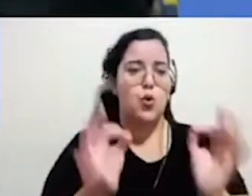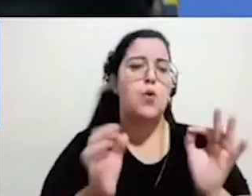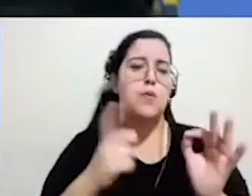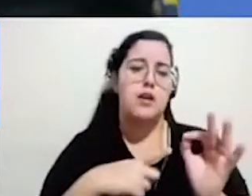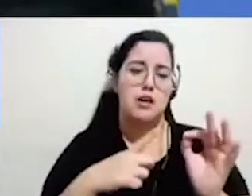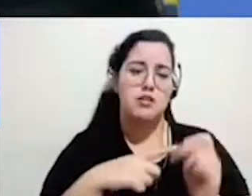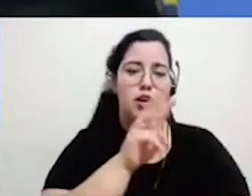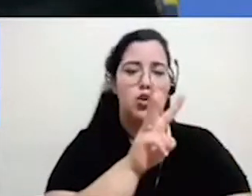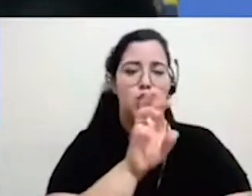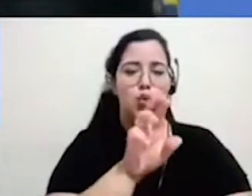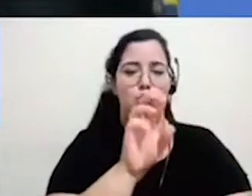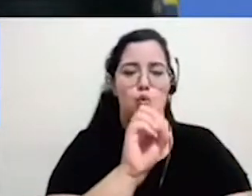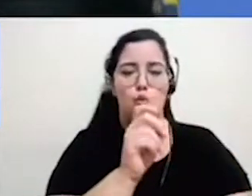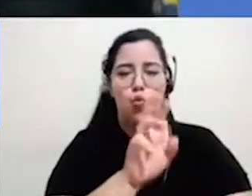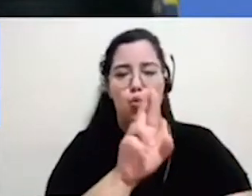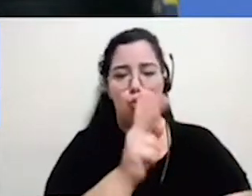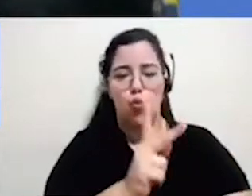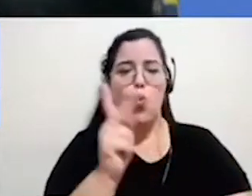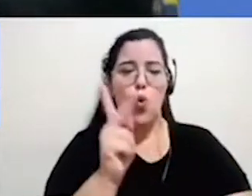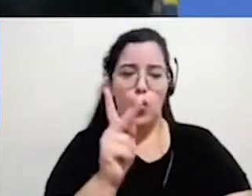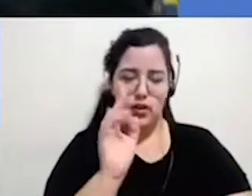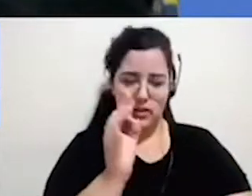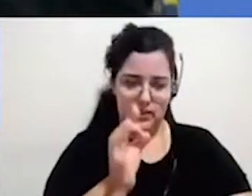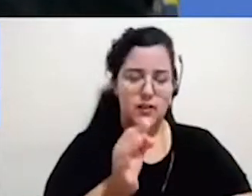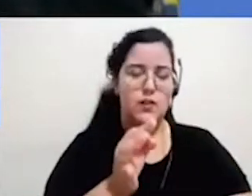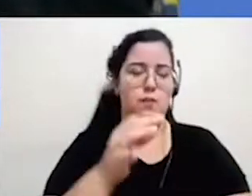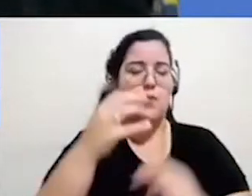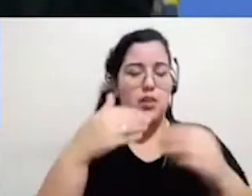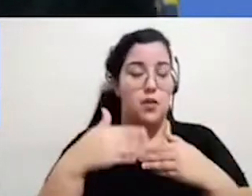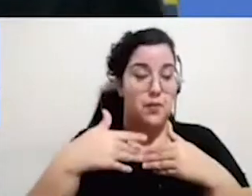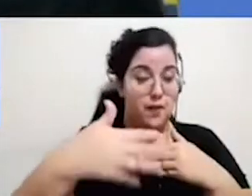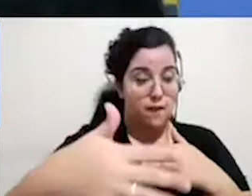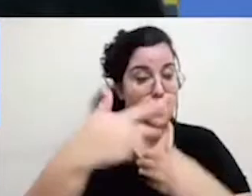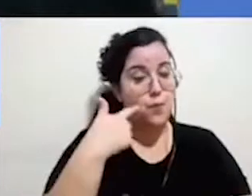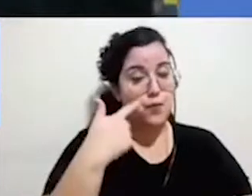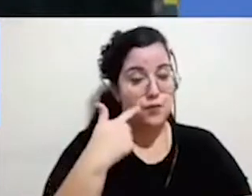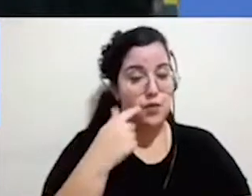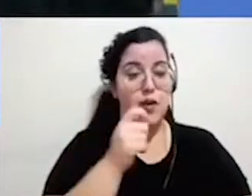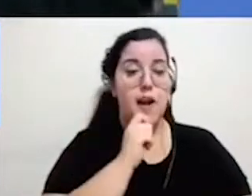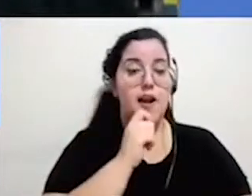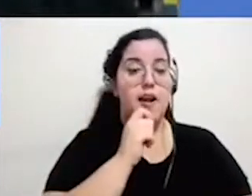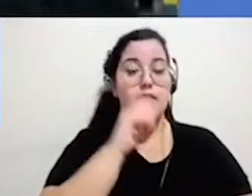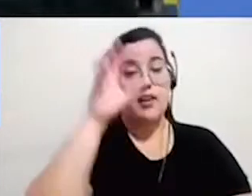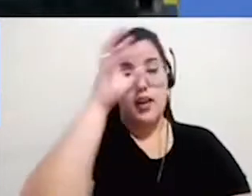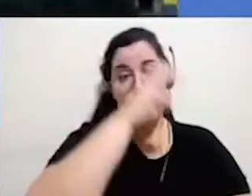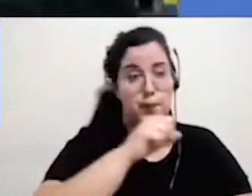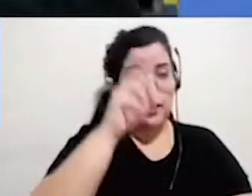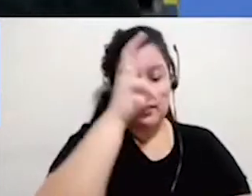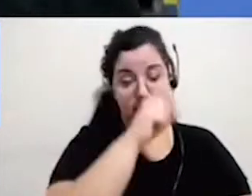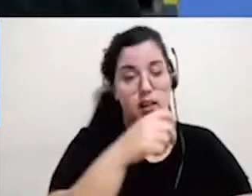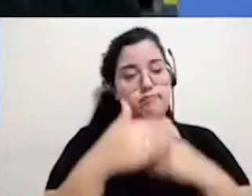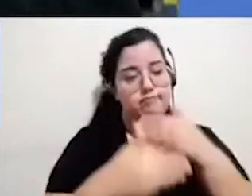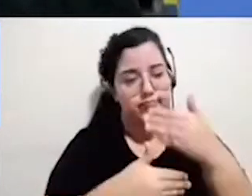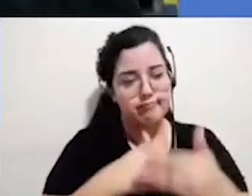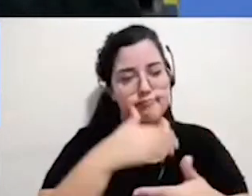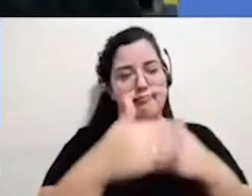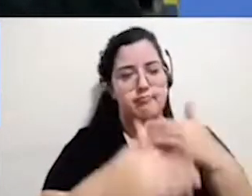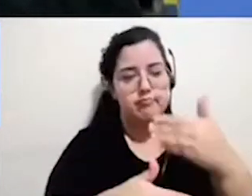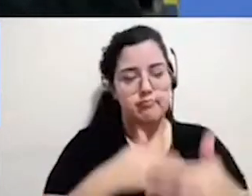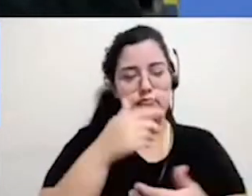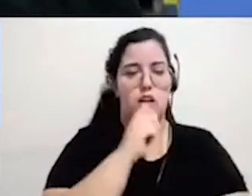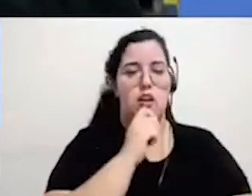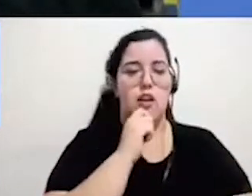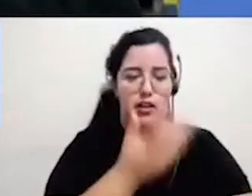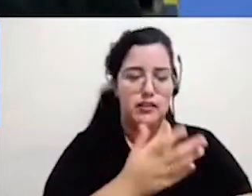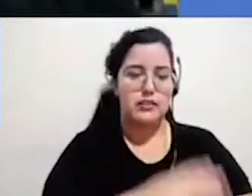né, como você mencionou, que é a formação para frente, está em constante aprendizado. Então, me parece que tem um